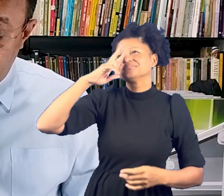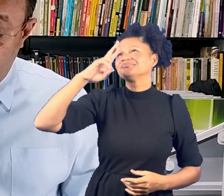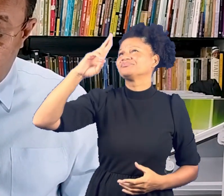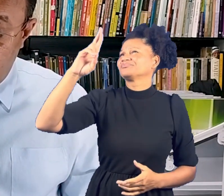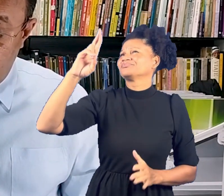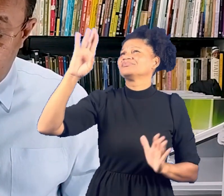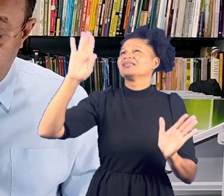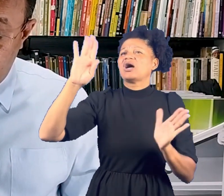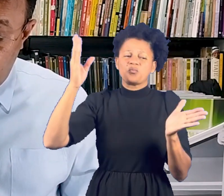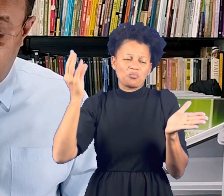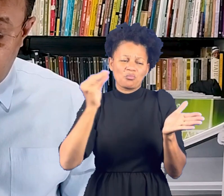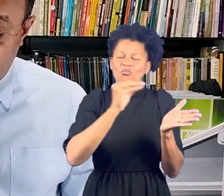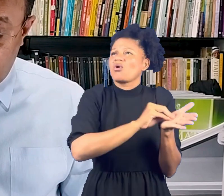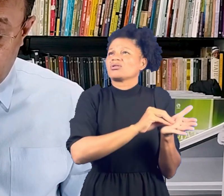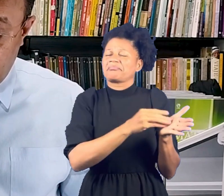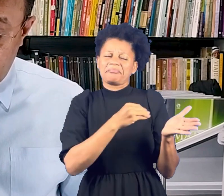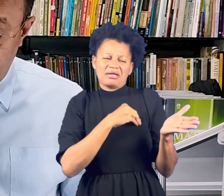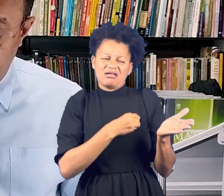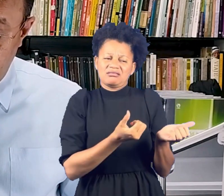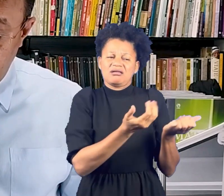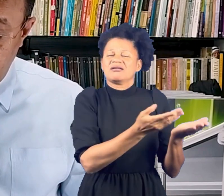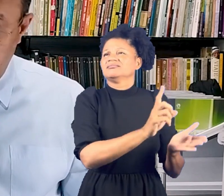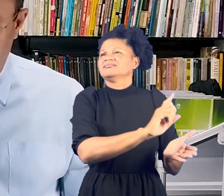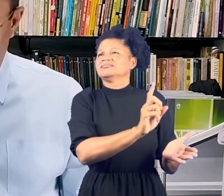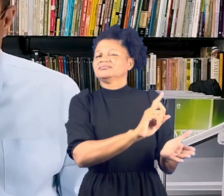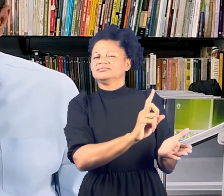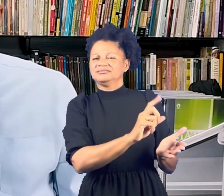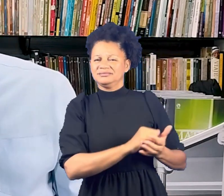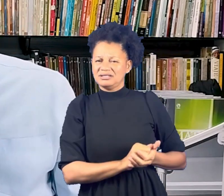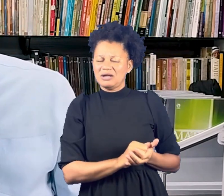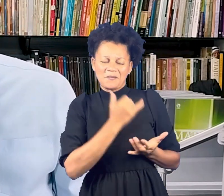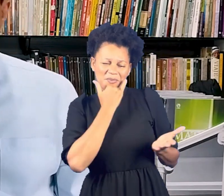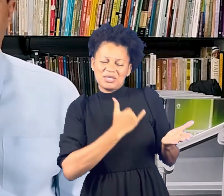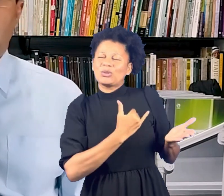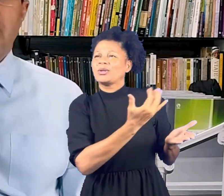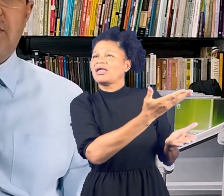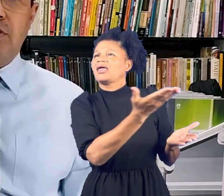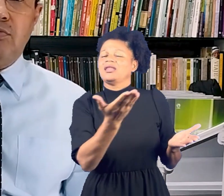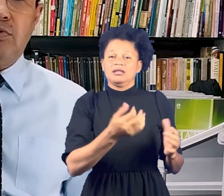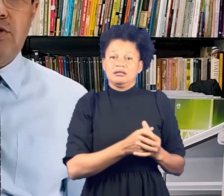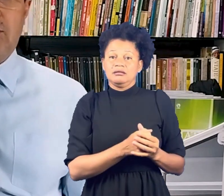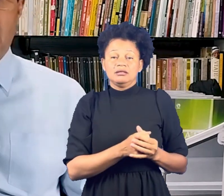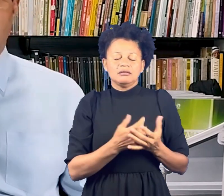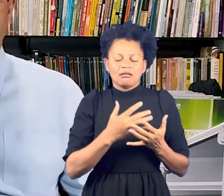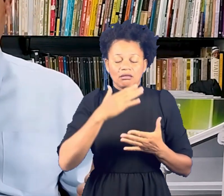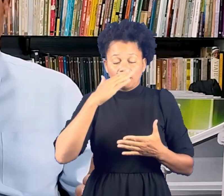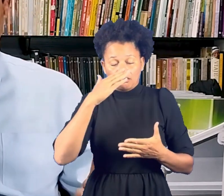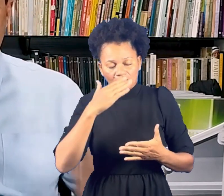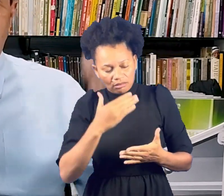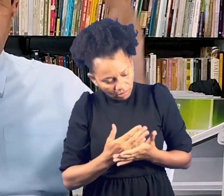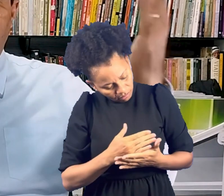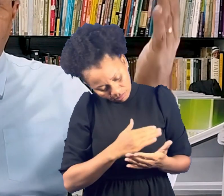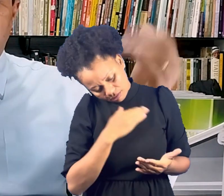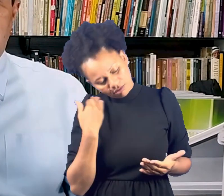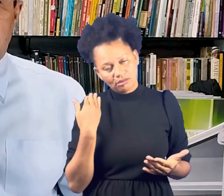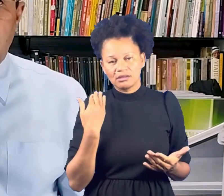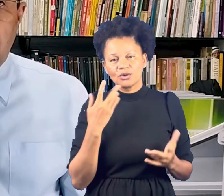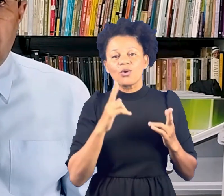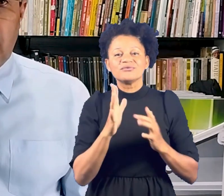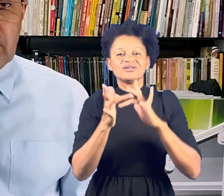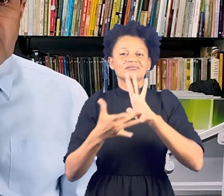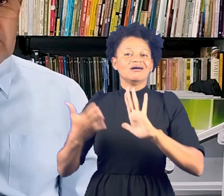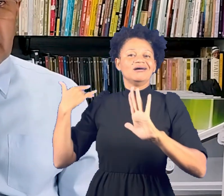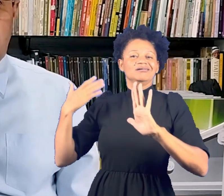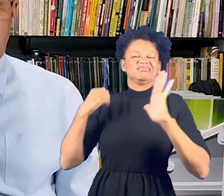Senhor: Senhor, não lhes imputes este pecado. E tendo dito isto, adormeceu. Jesus disse: Pai,